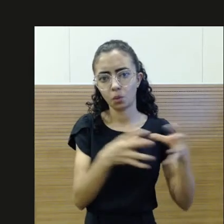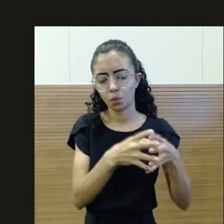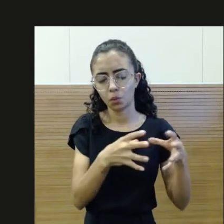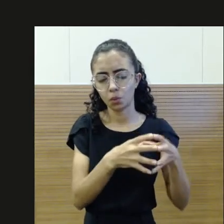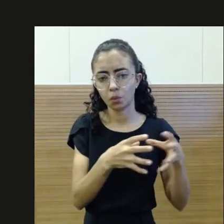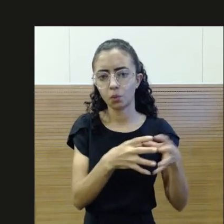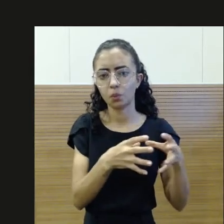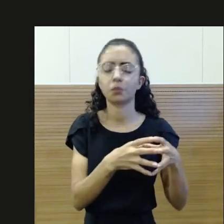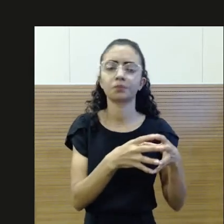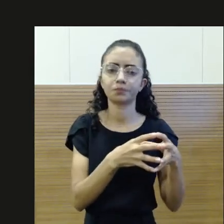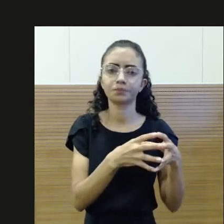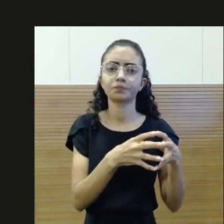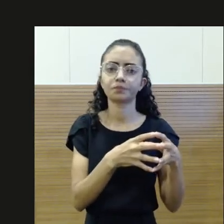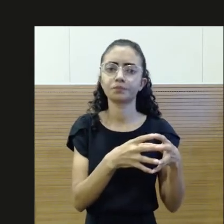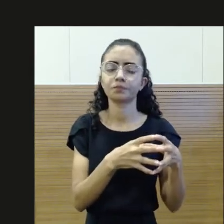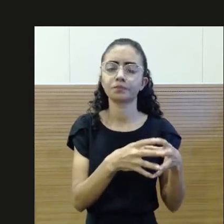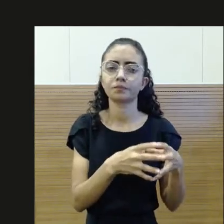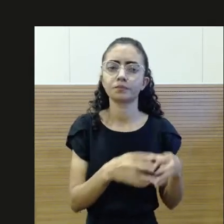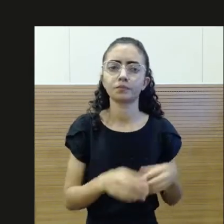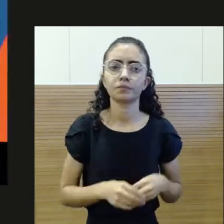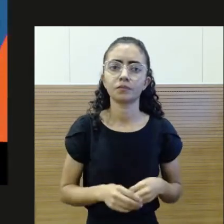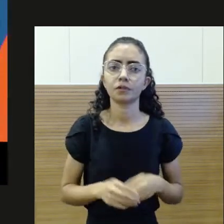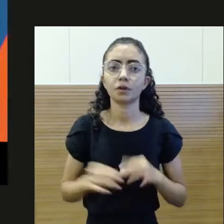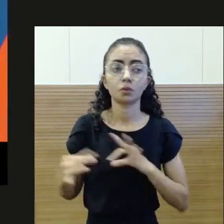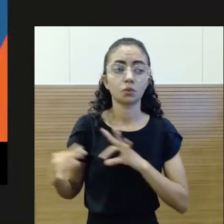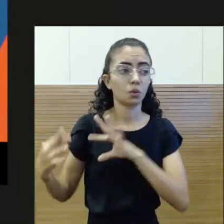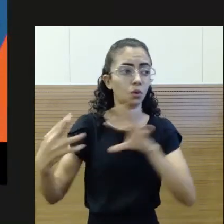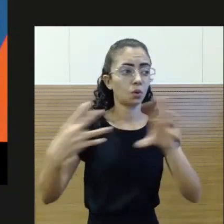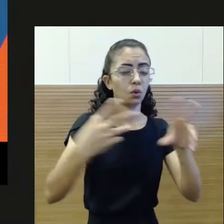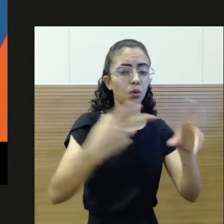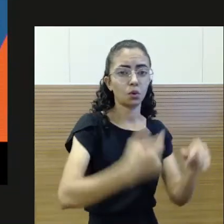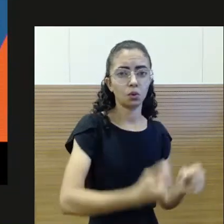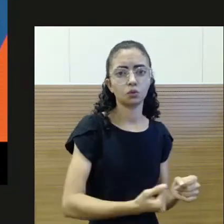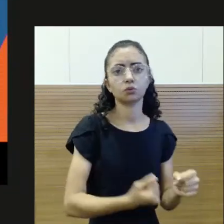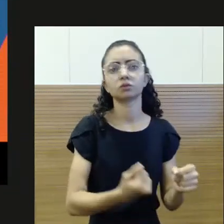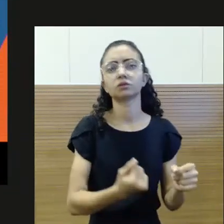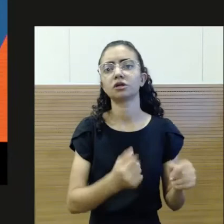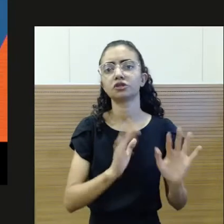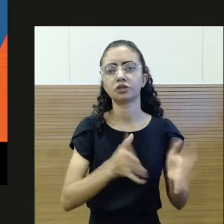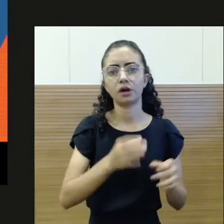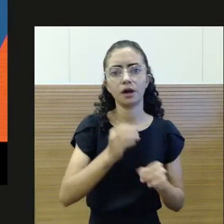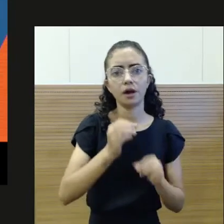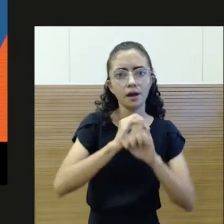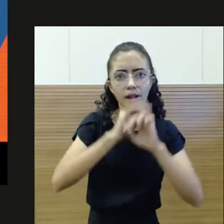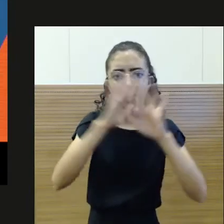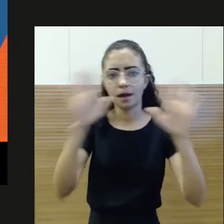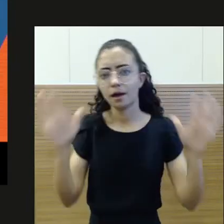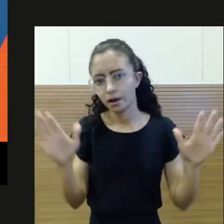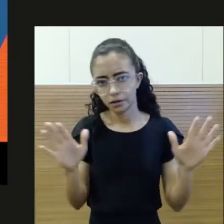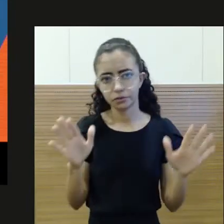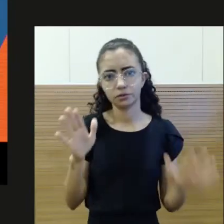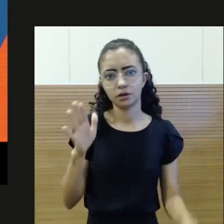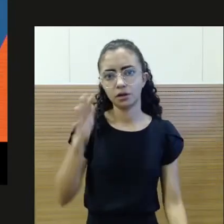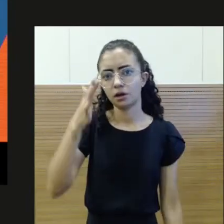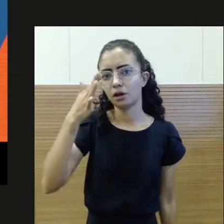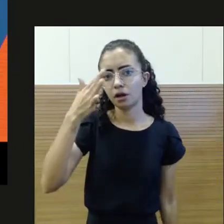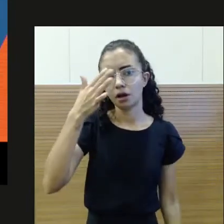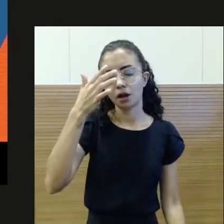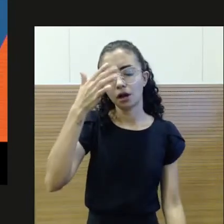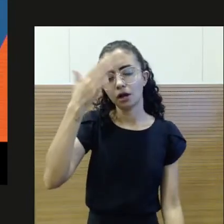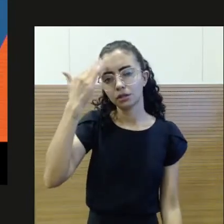né? Não só a gente agora, todo o grupo já está bem claro com todas as